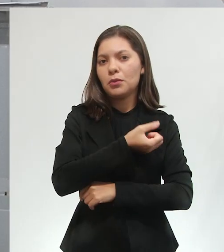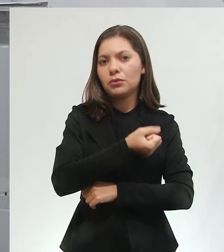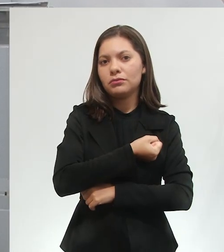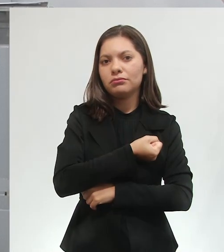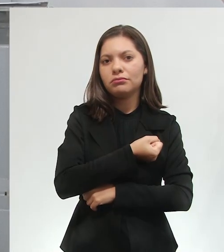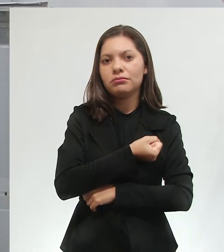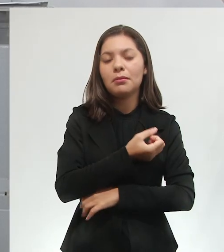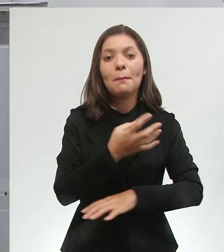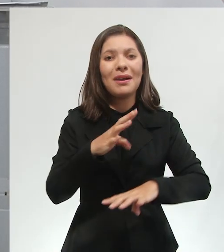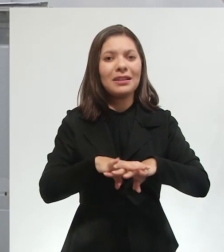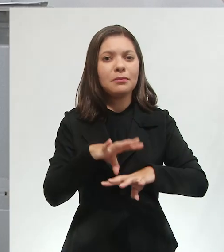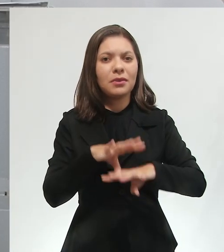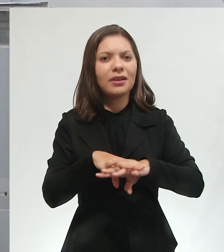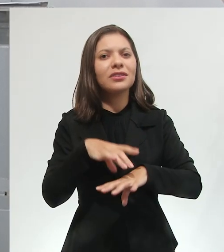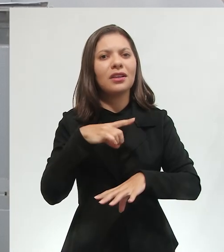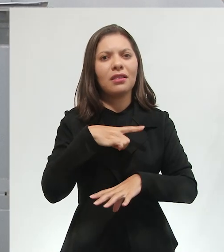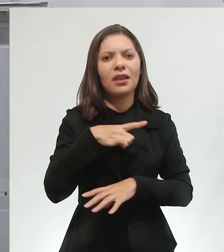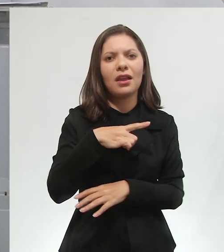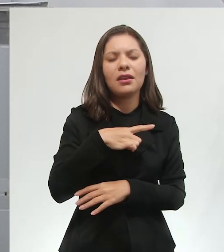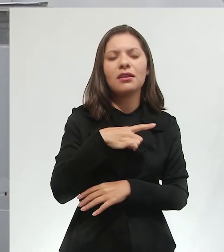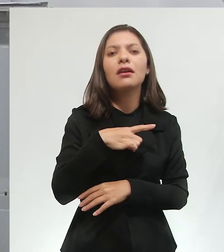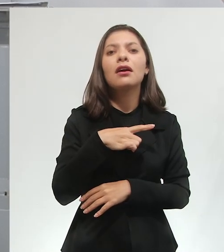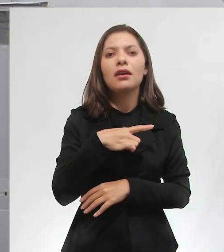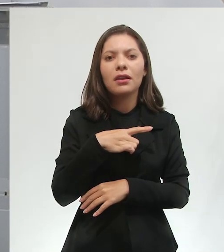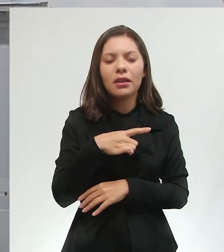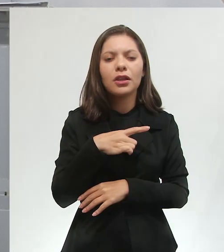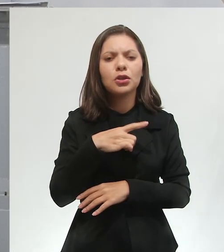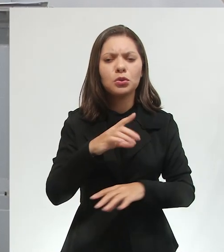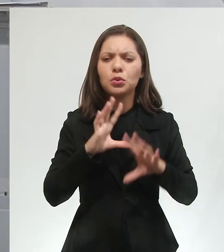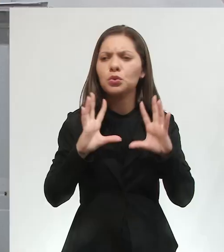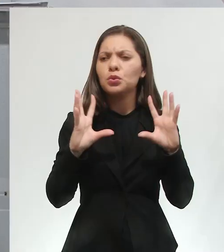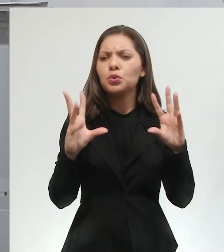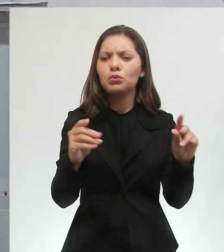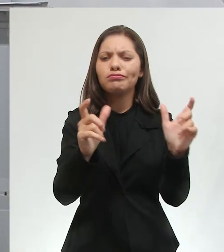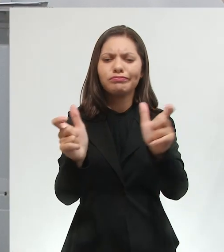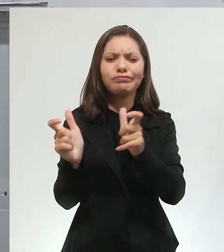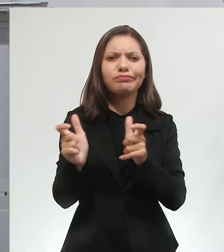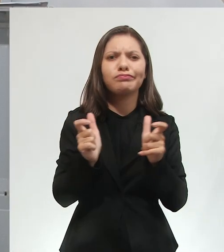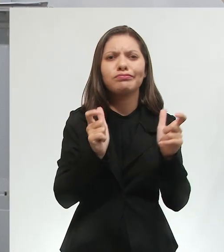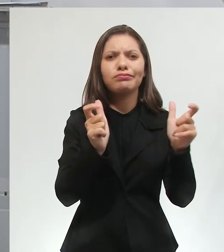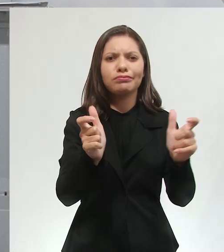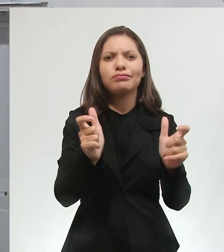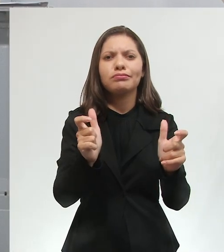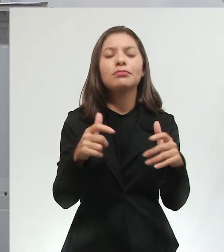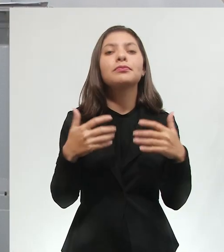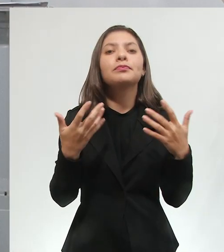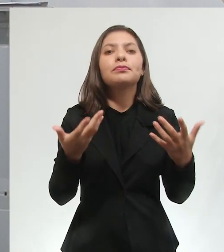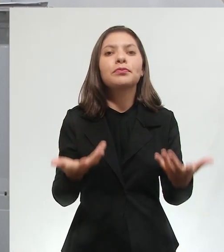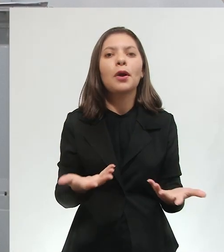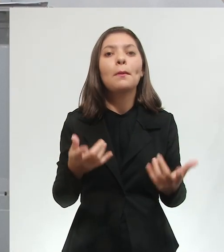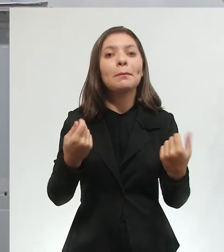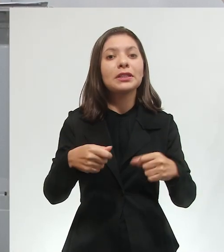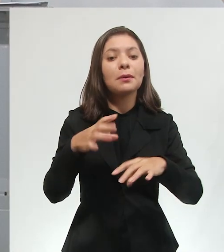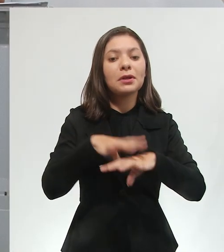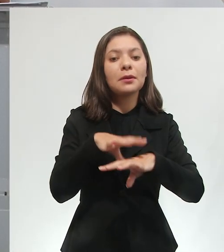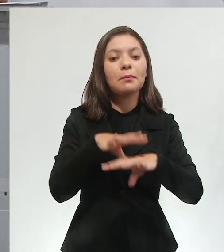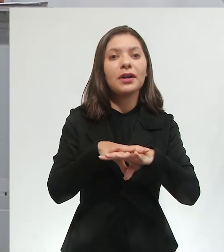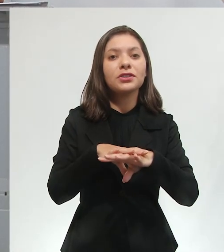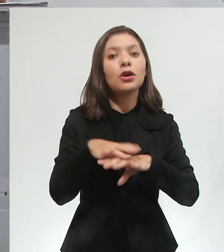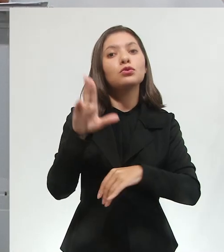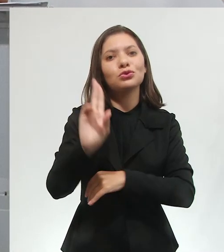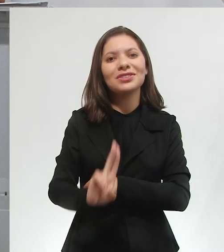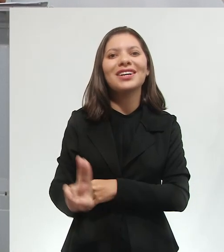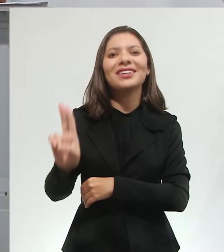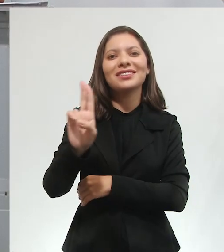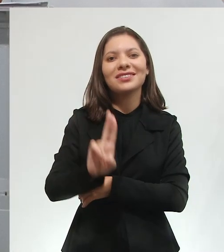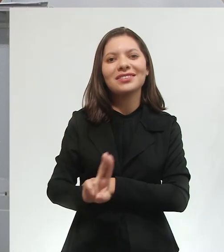todos os ambientes, nós temos que trazer isso para uma matemática utilitária, mostrar que isso é útil, que o